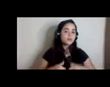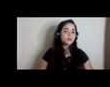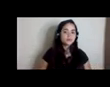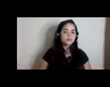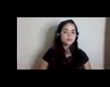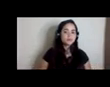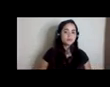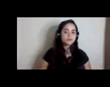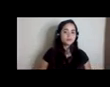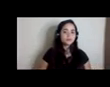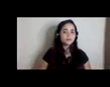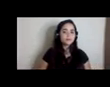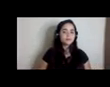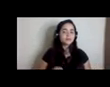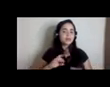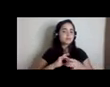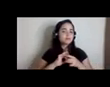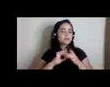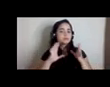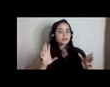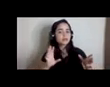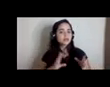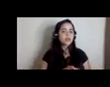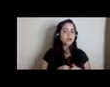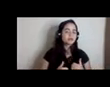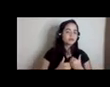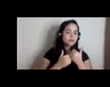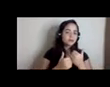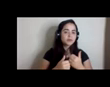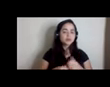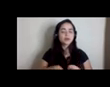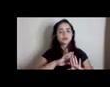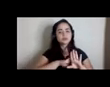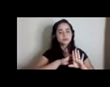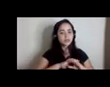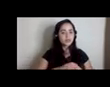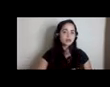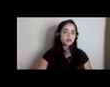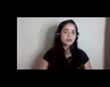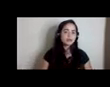em favor das liberdades, em favor das subjetividades,